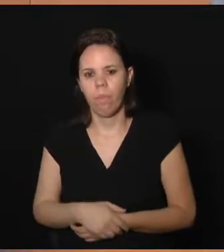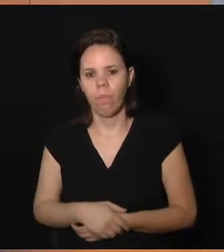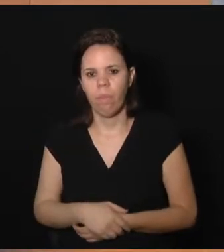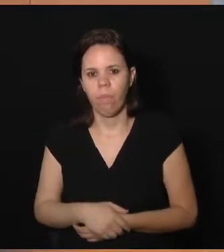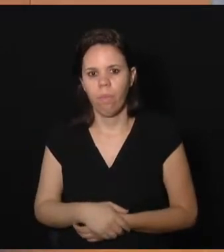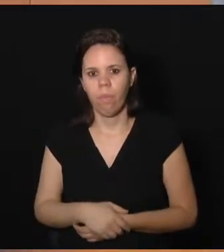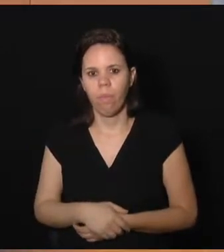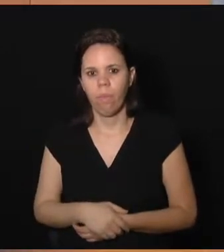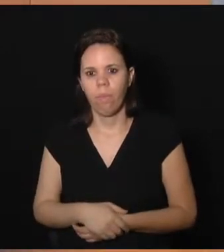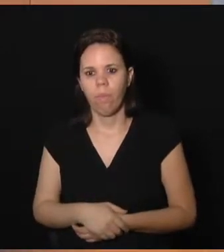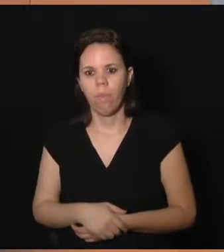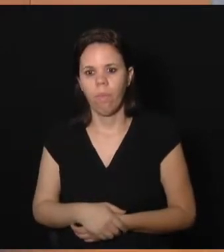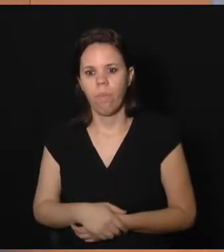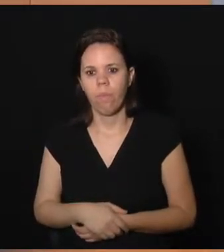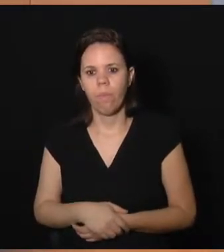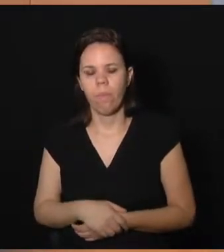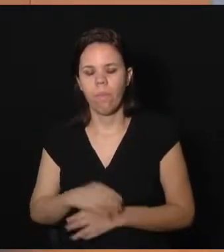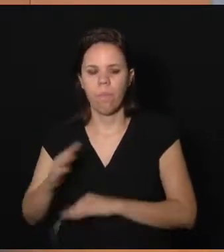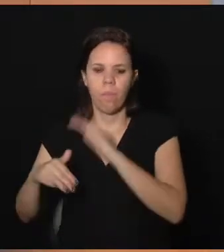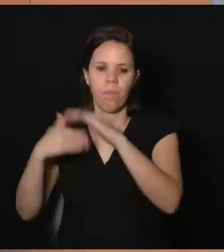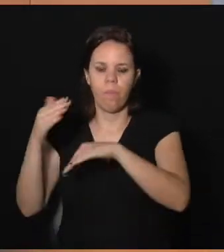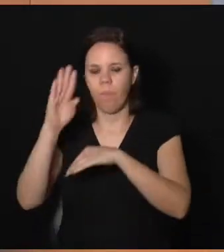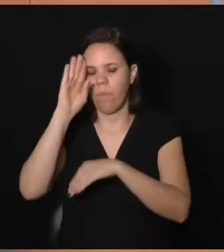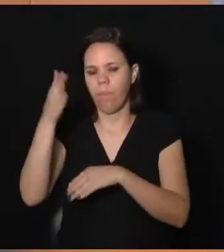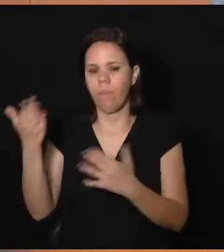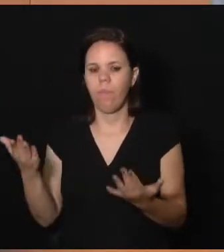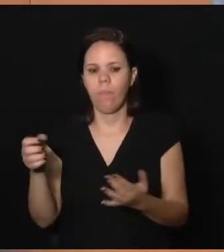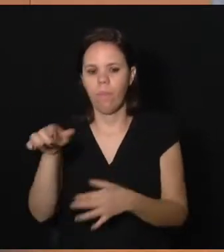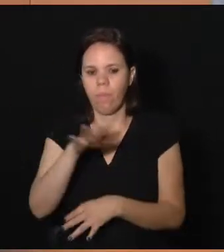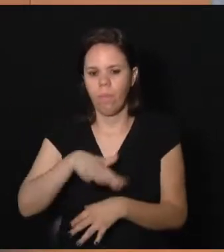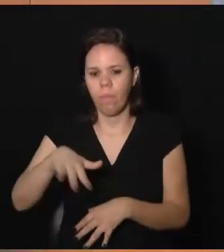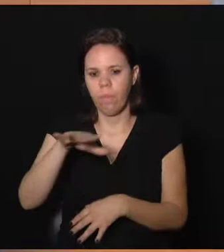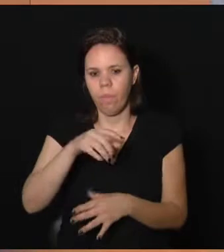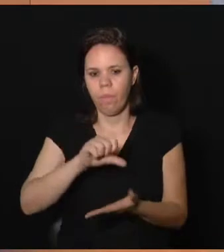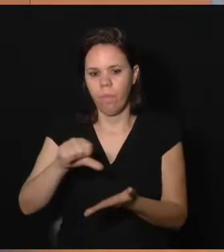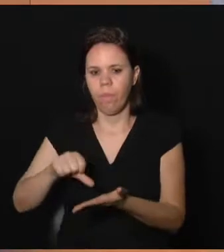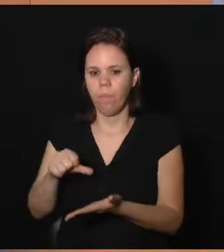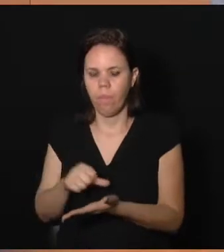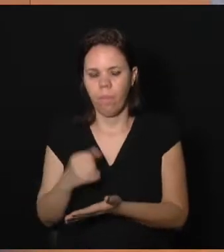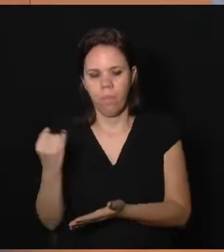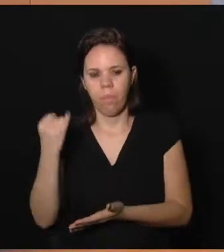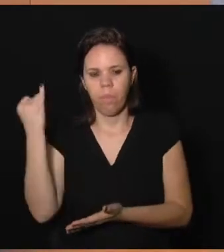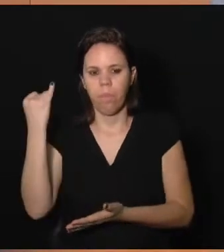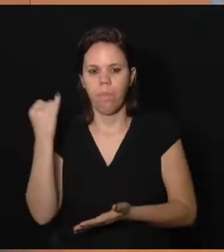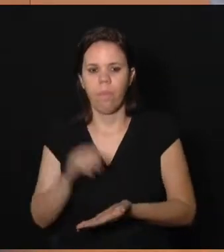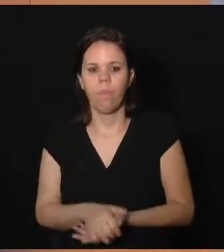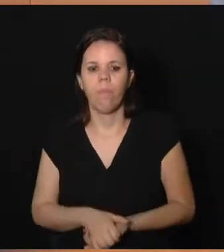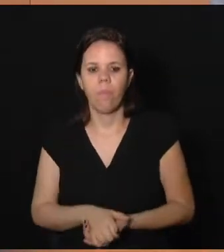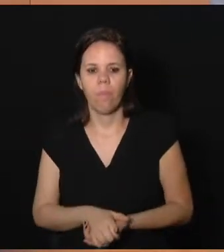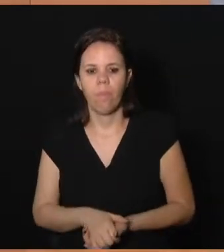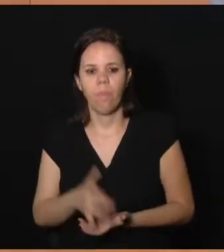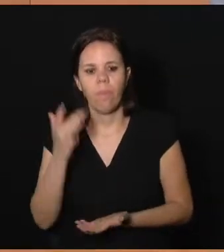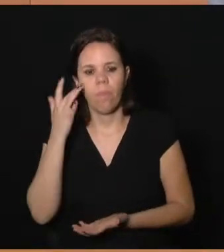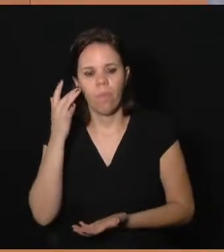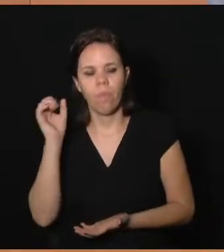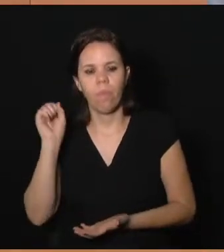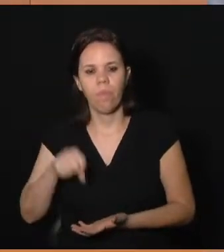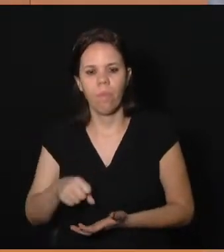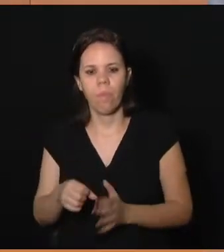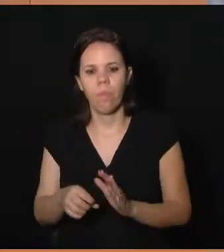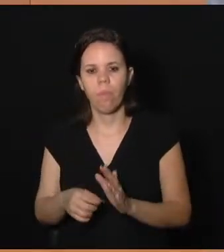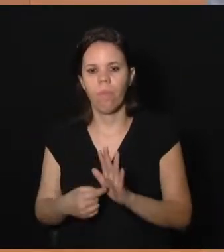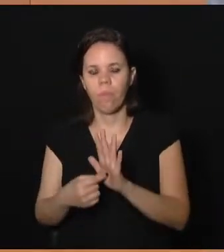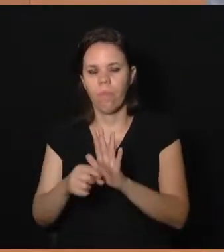de desenvolvimento regional muito importante, né? E a gente ainda cita aqui, nós temos